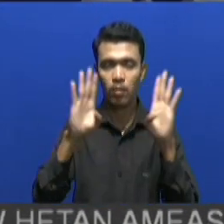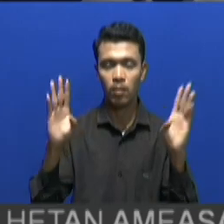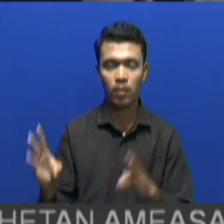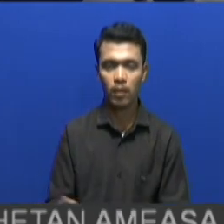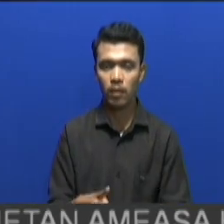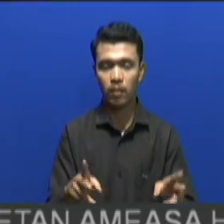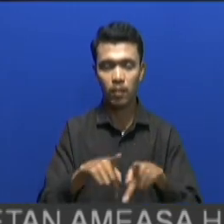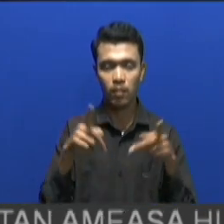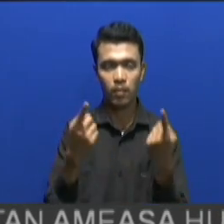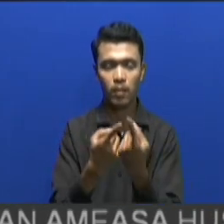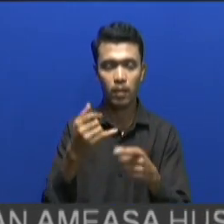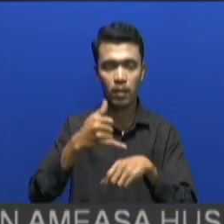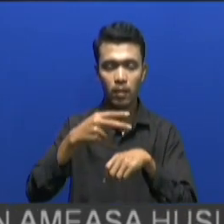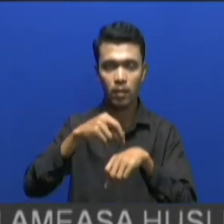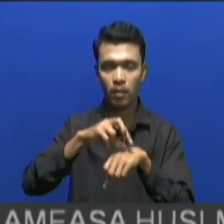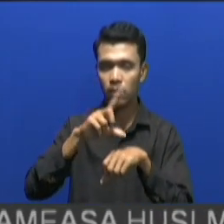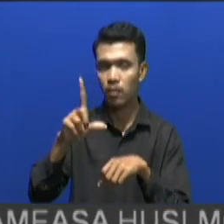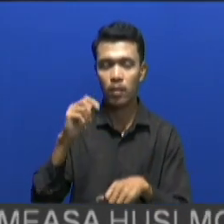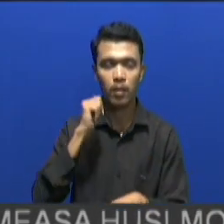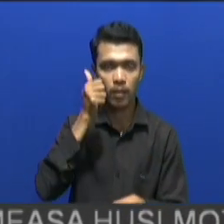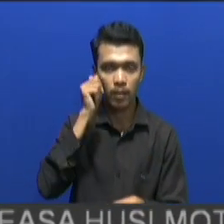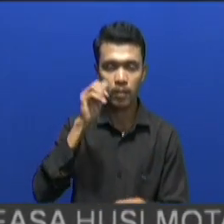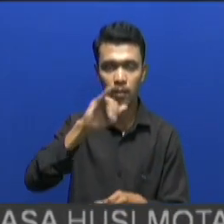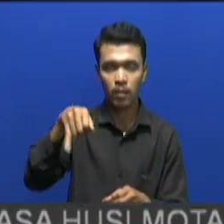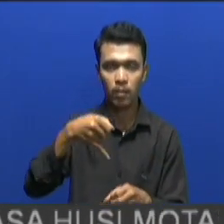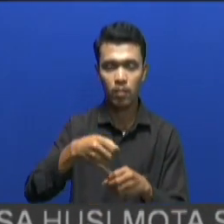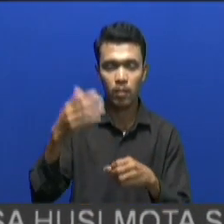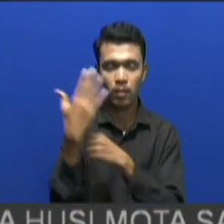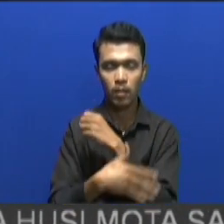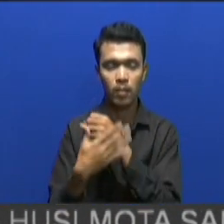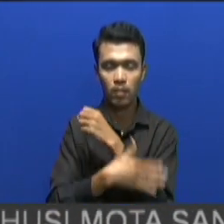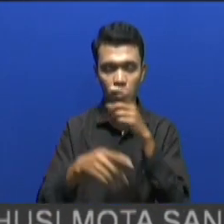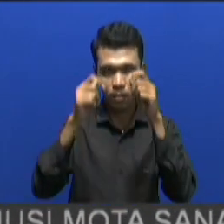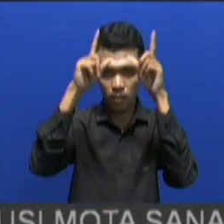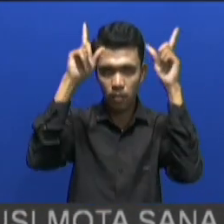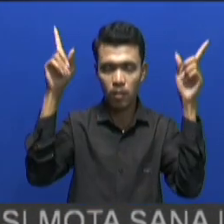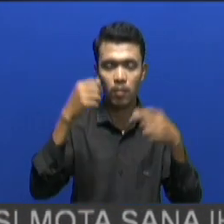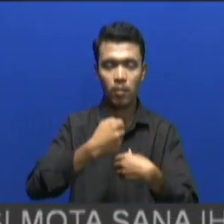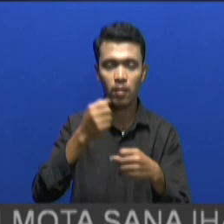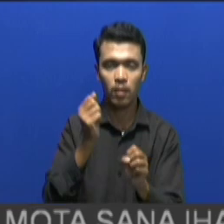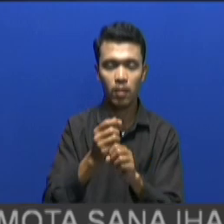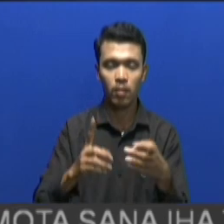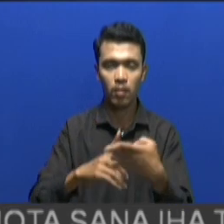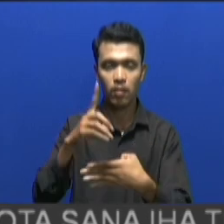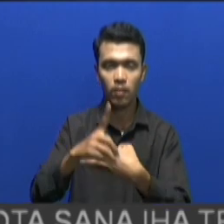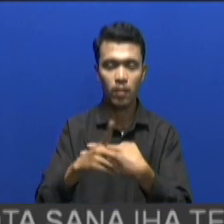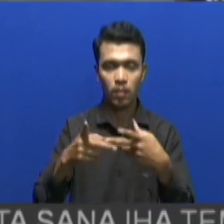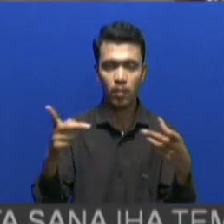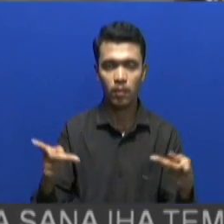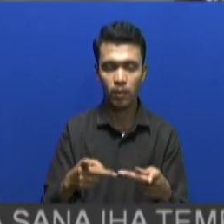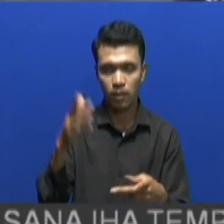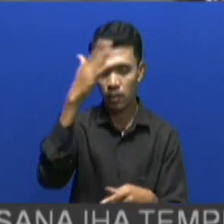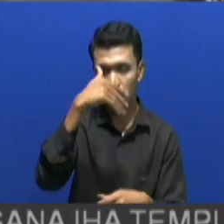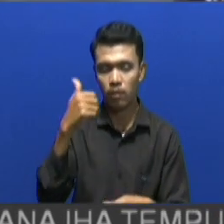atrai investidor internacional, ASEAN, inclui rai larang, rode halo investimento desenvolve setor turismo.